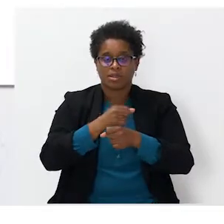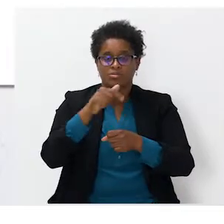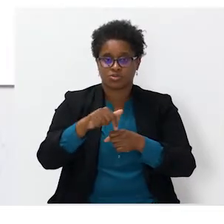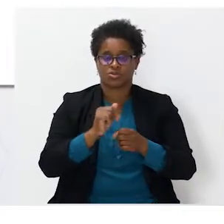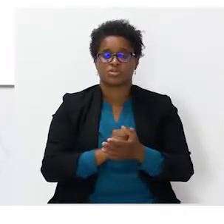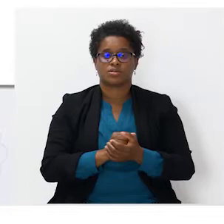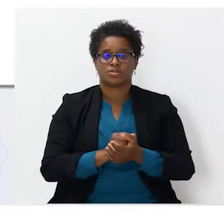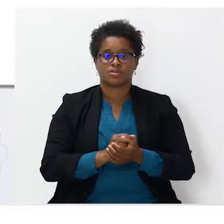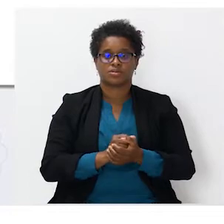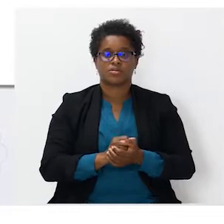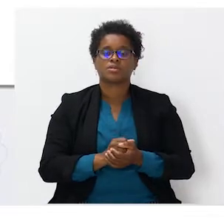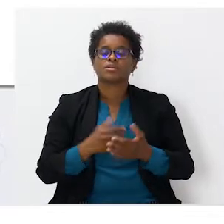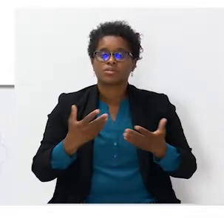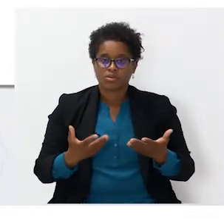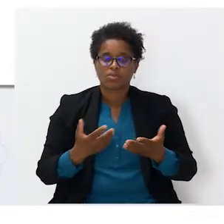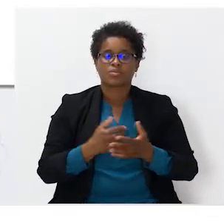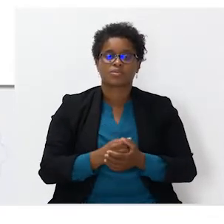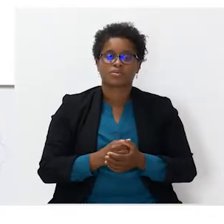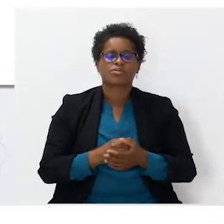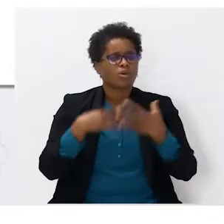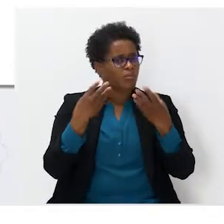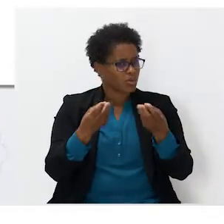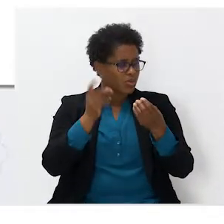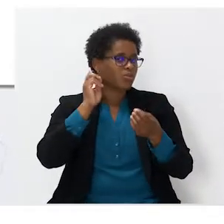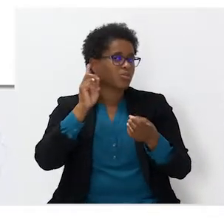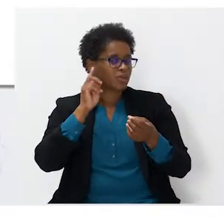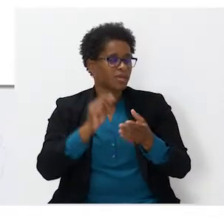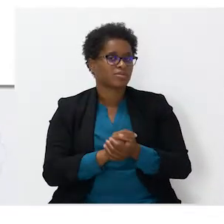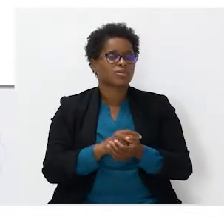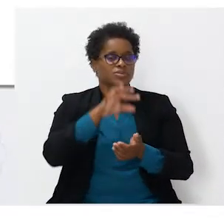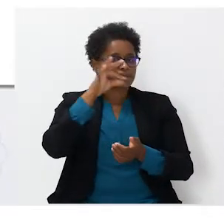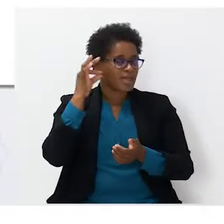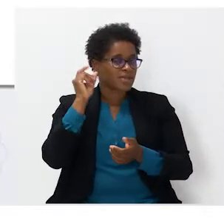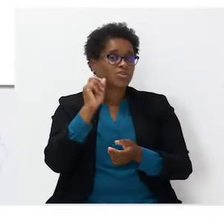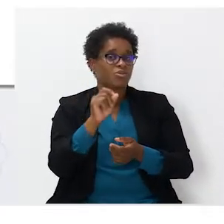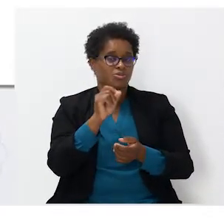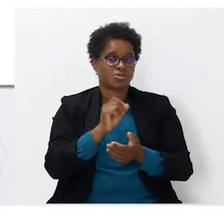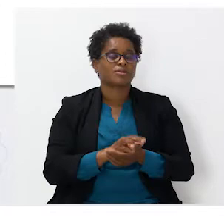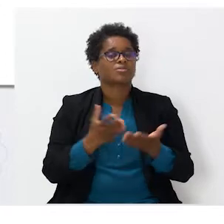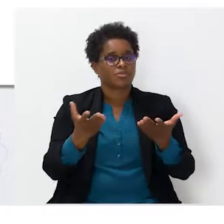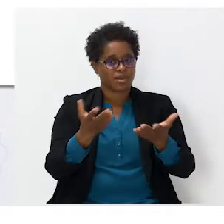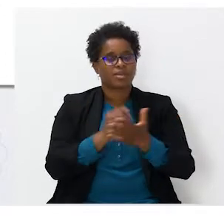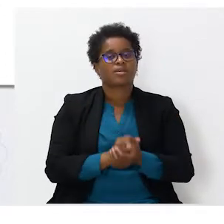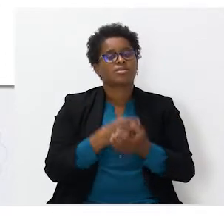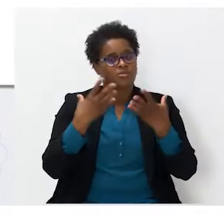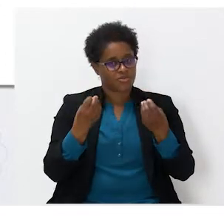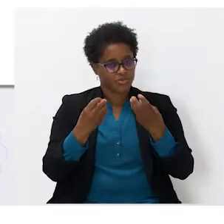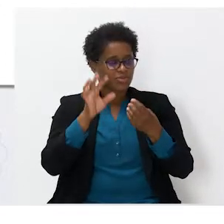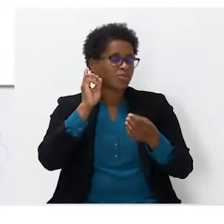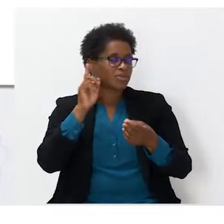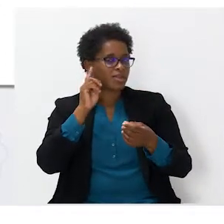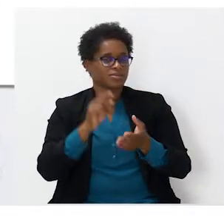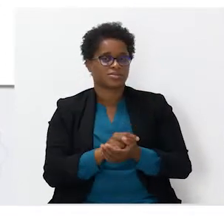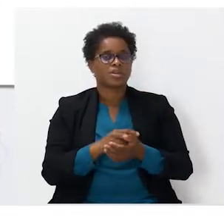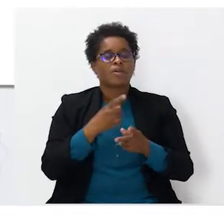hoje. São muito importantes os sinais de pontuação, não é? São muito